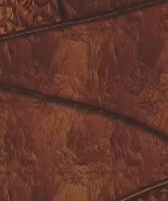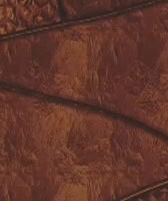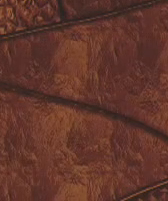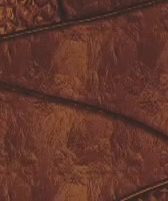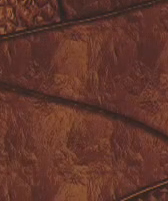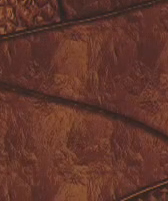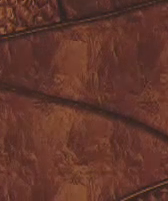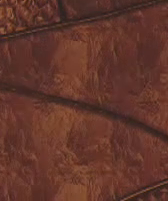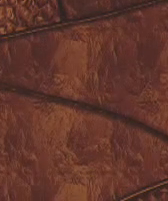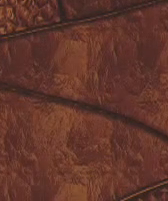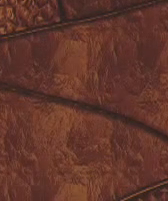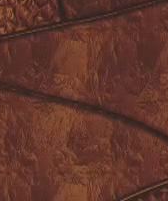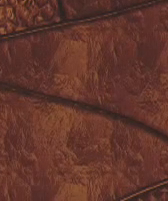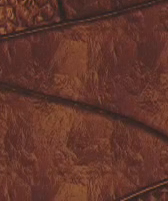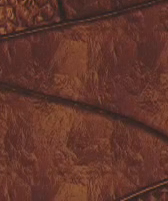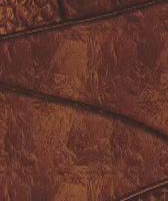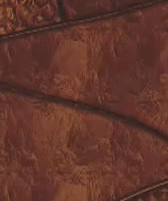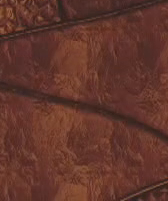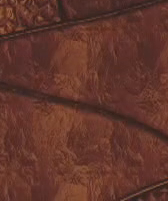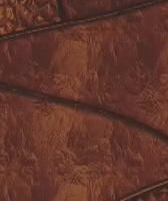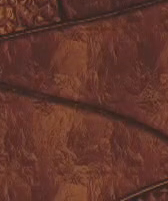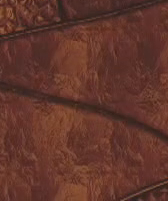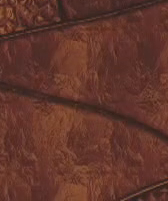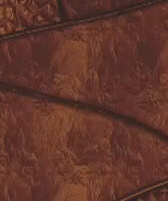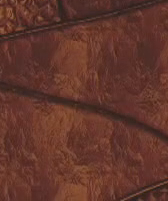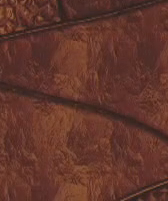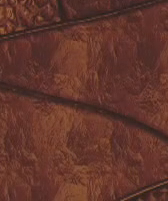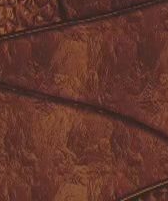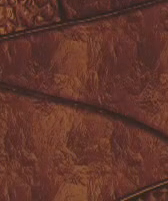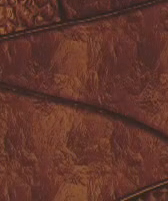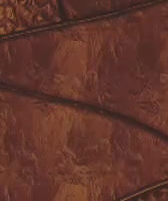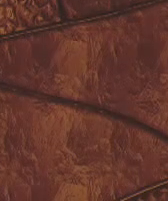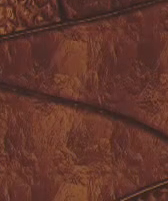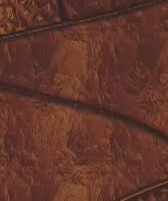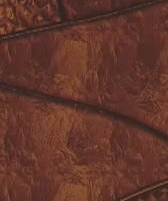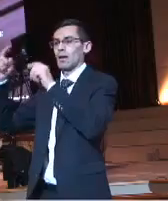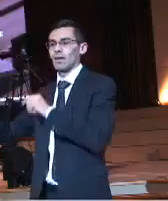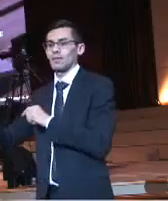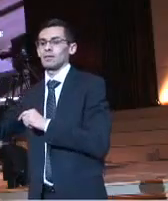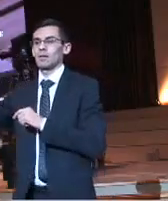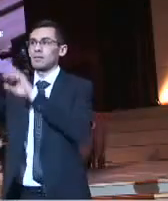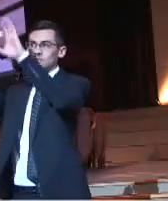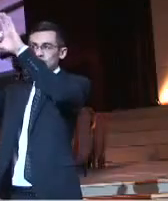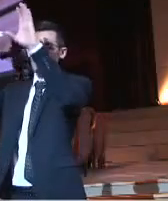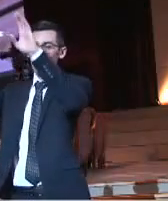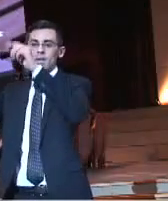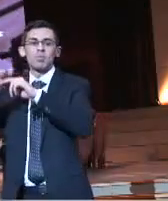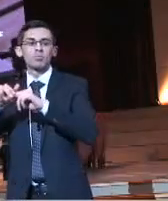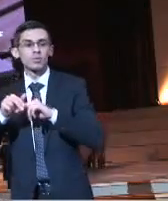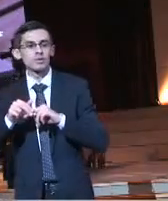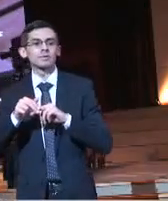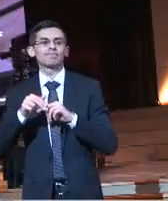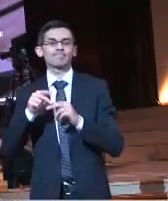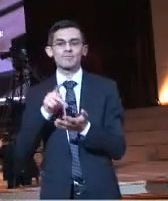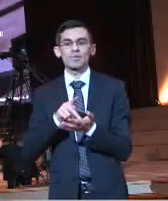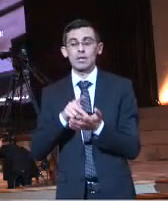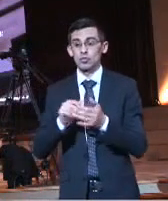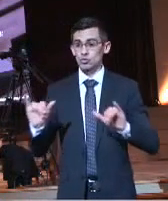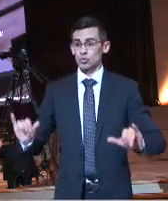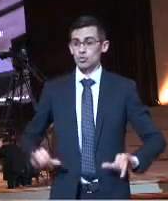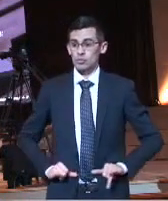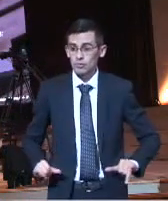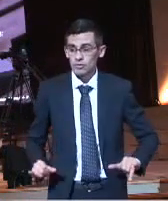pois o que se vê é transitório, mas o que não se vê é eterno. Por isso, para o sofrimento